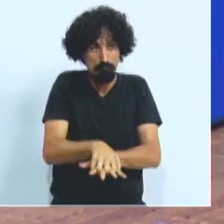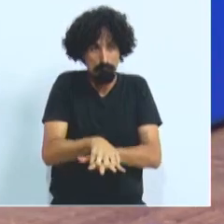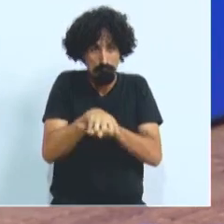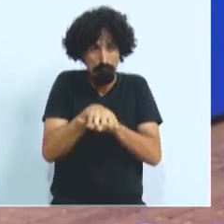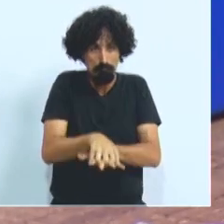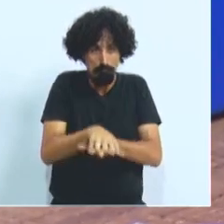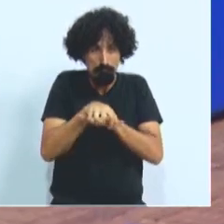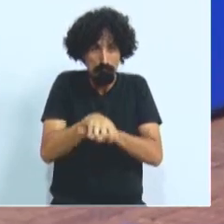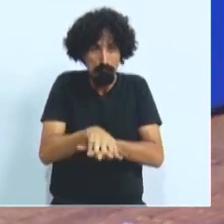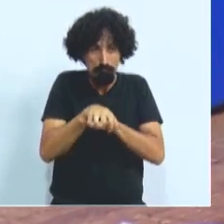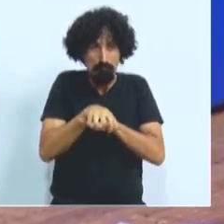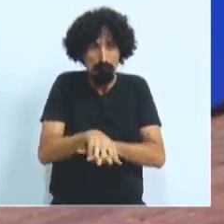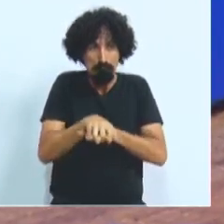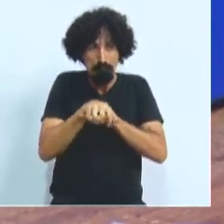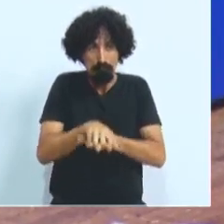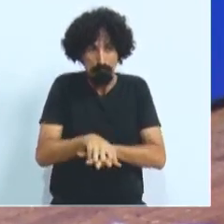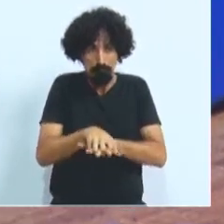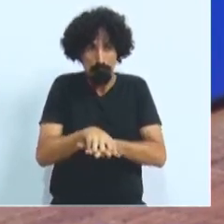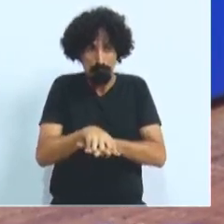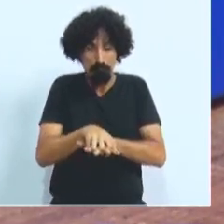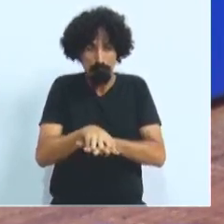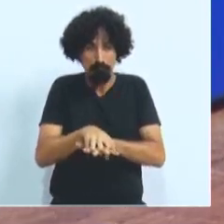compressões.